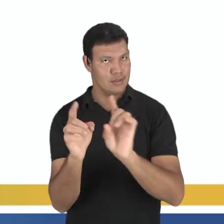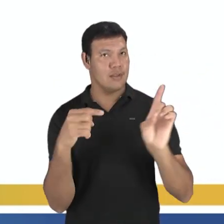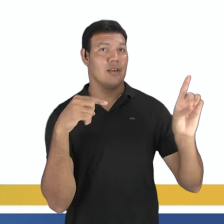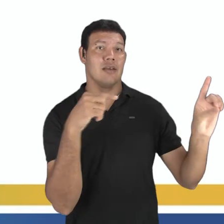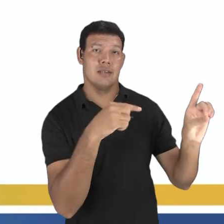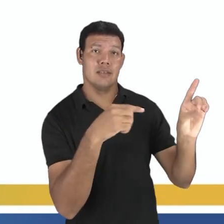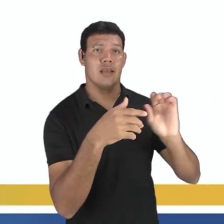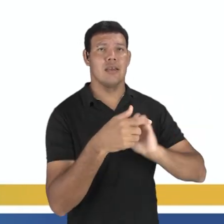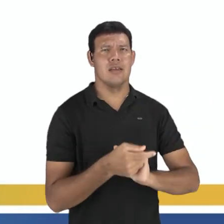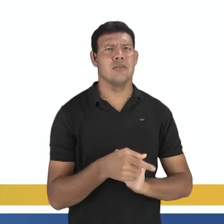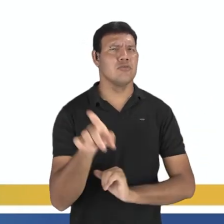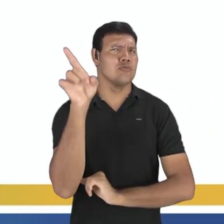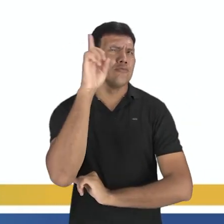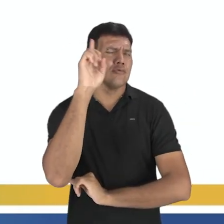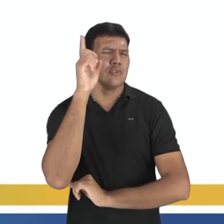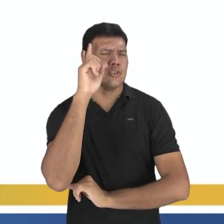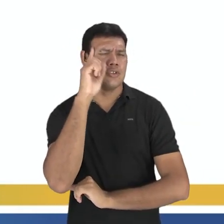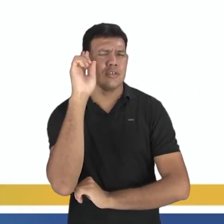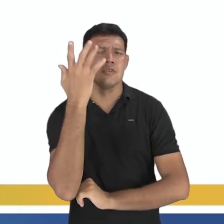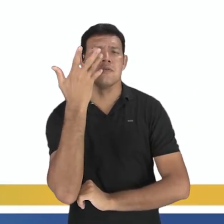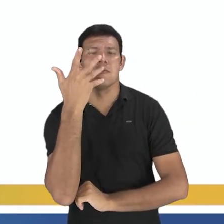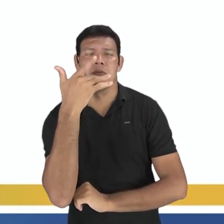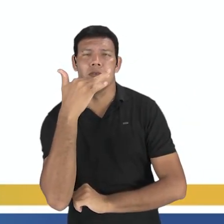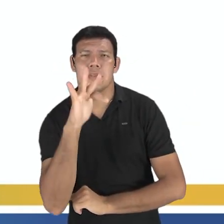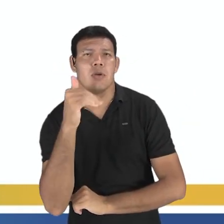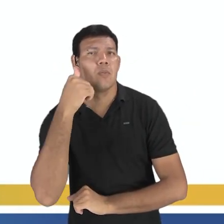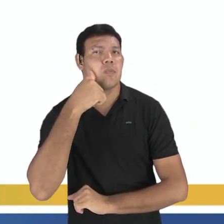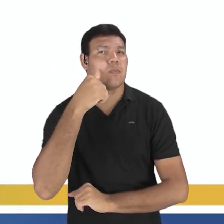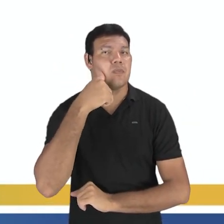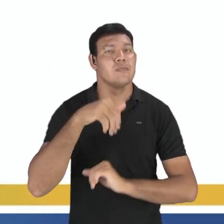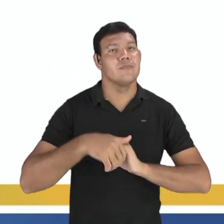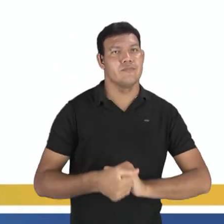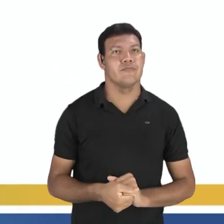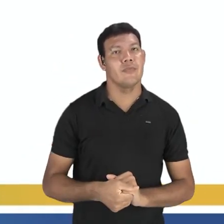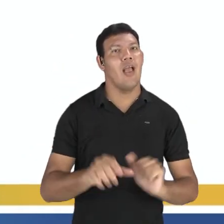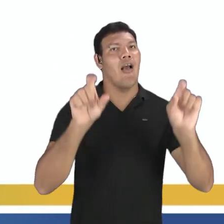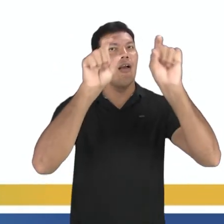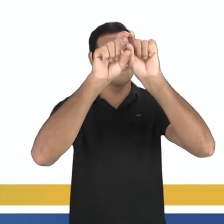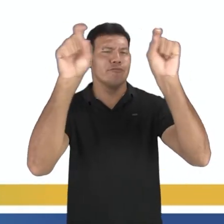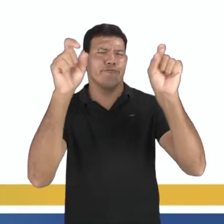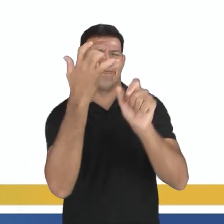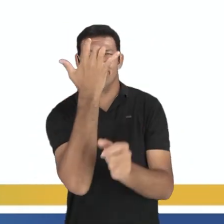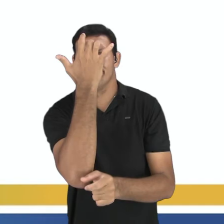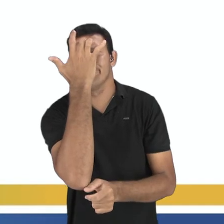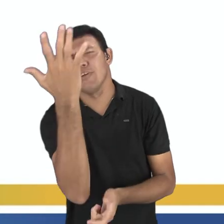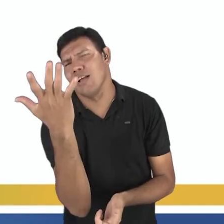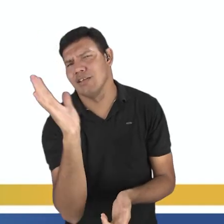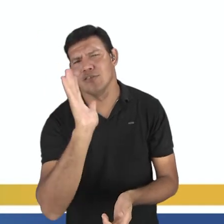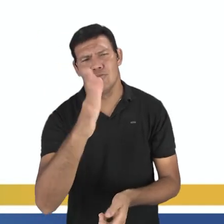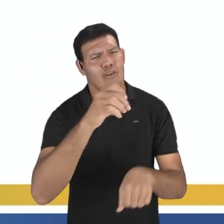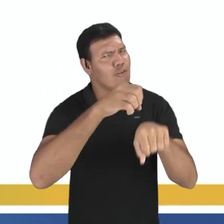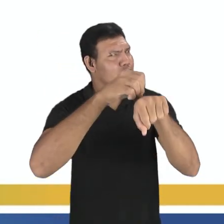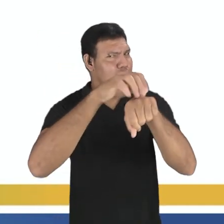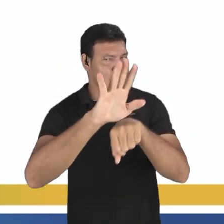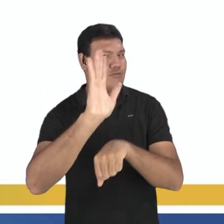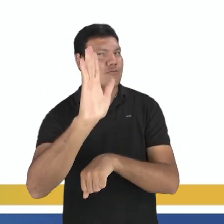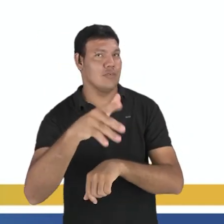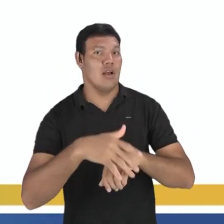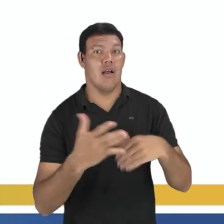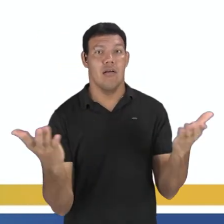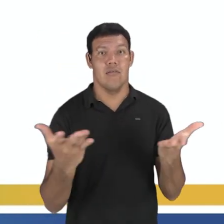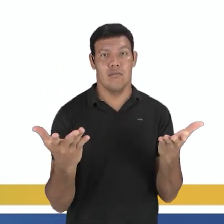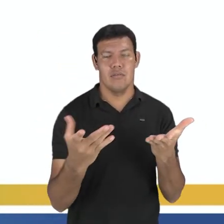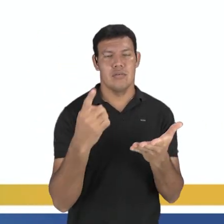uma menina. Essa daqui ficou fácil porque o título já apontou para a resposta correta. Mas vamos por